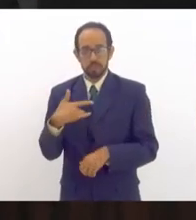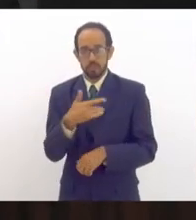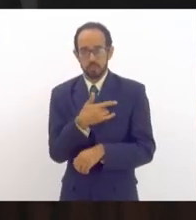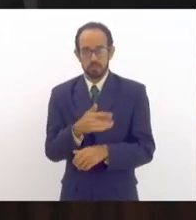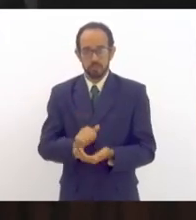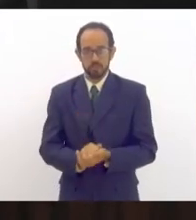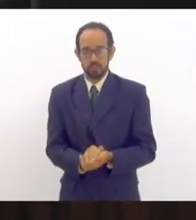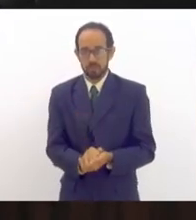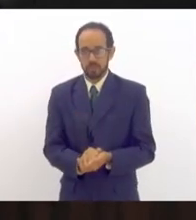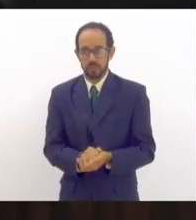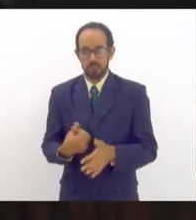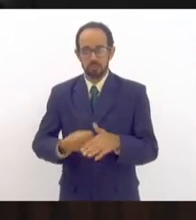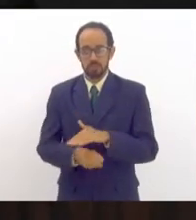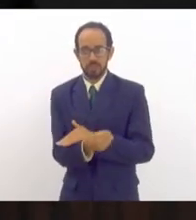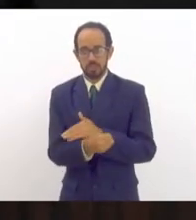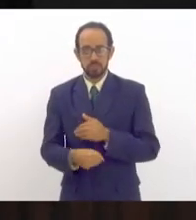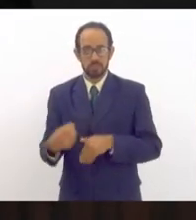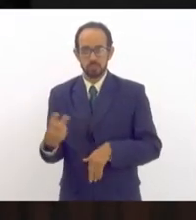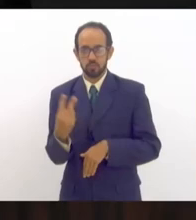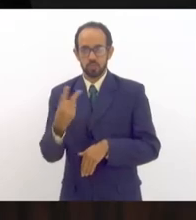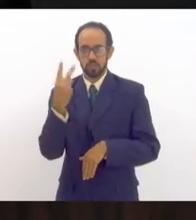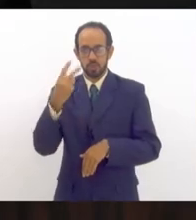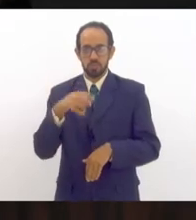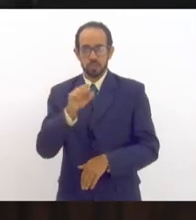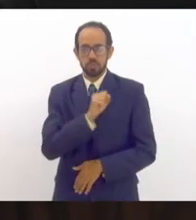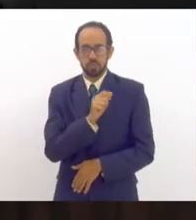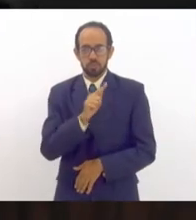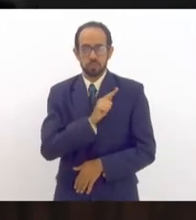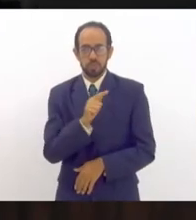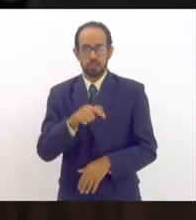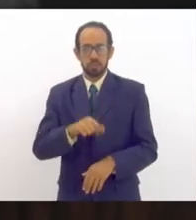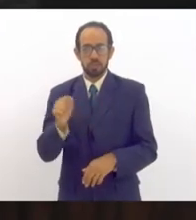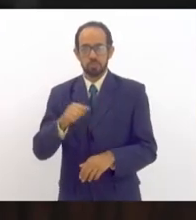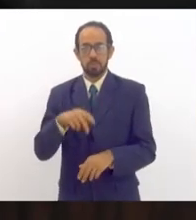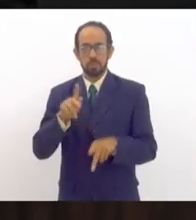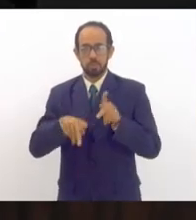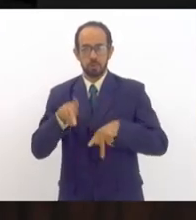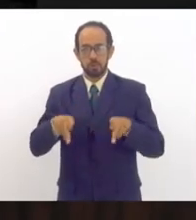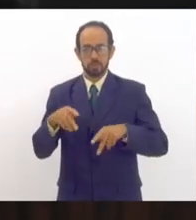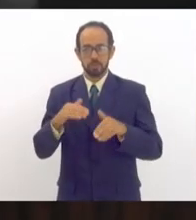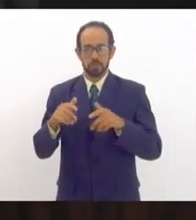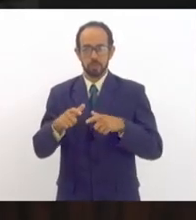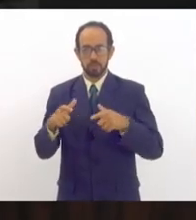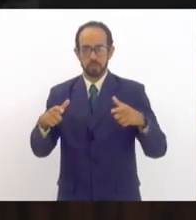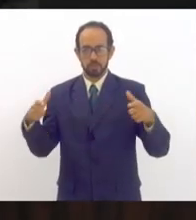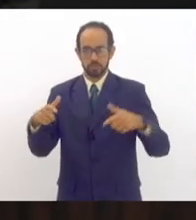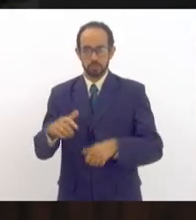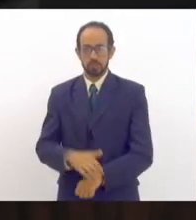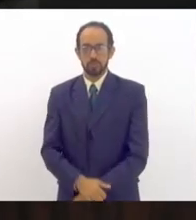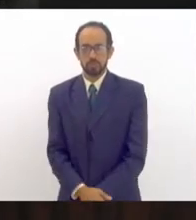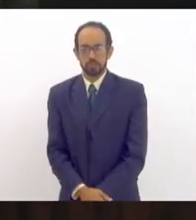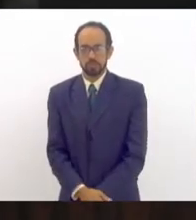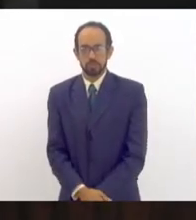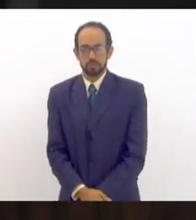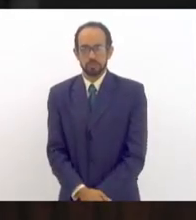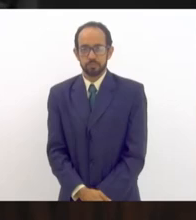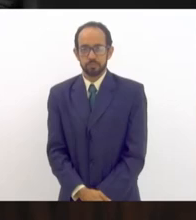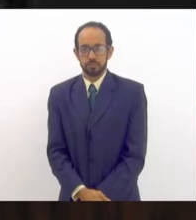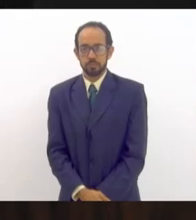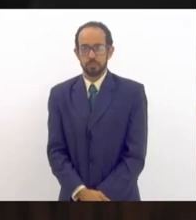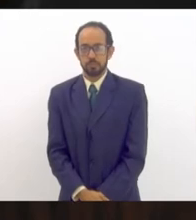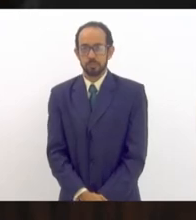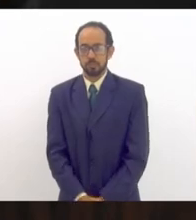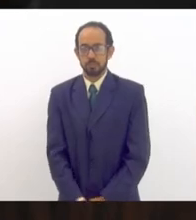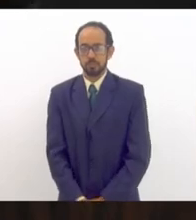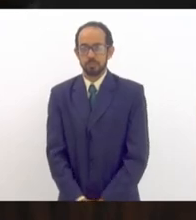seja um mandato com muita vitória aí para São Gonçalo uma população cresceu muito aí tá muito obrigado e um abraço aí